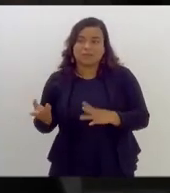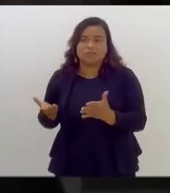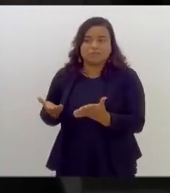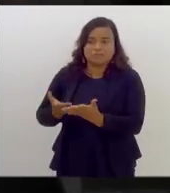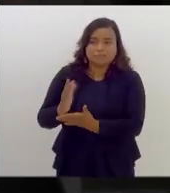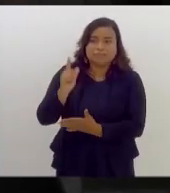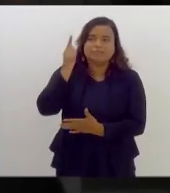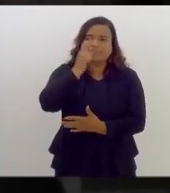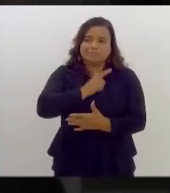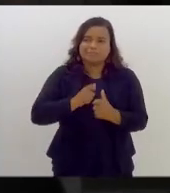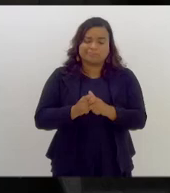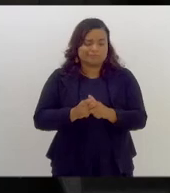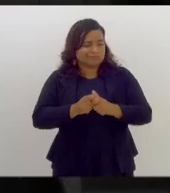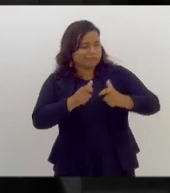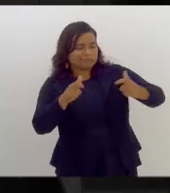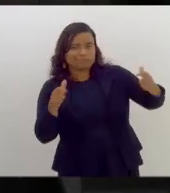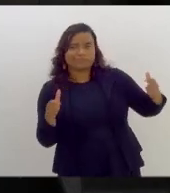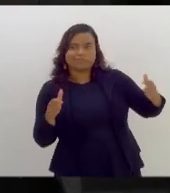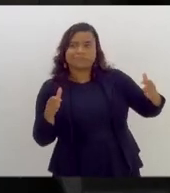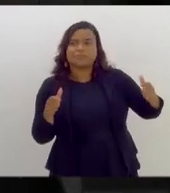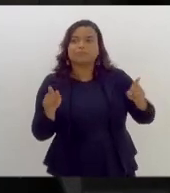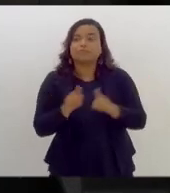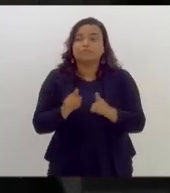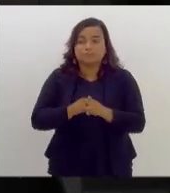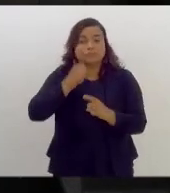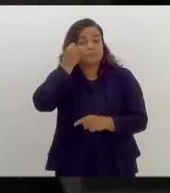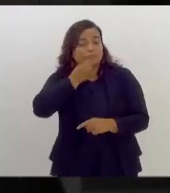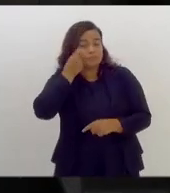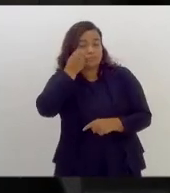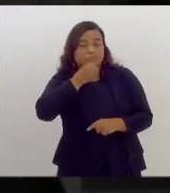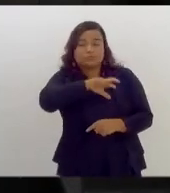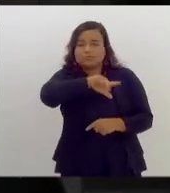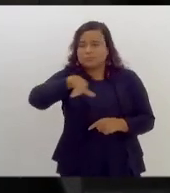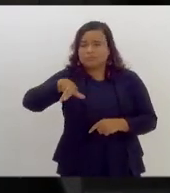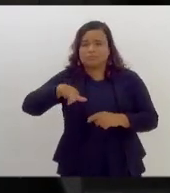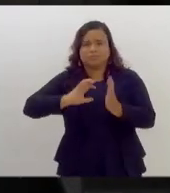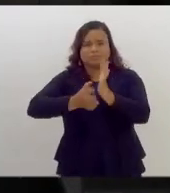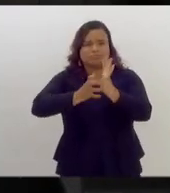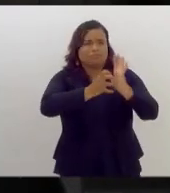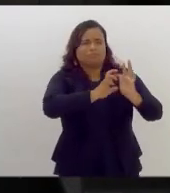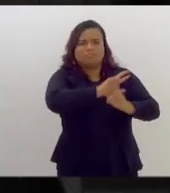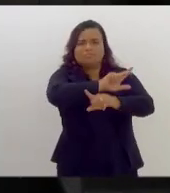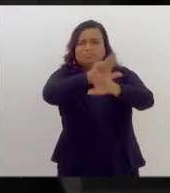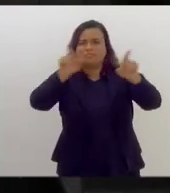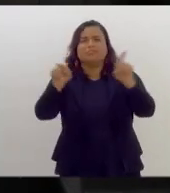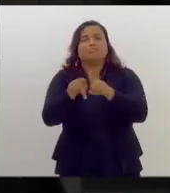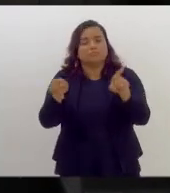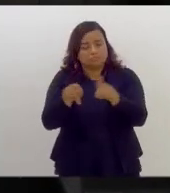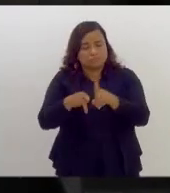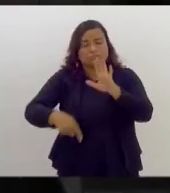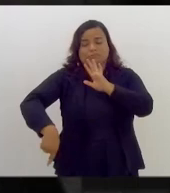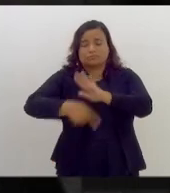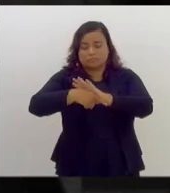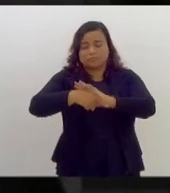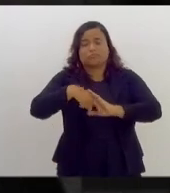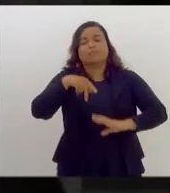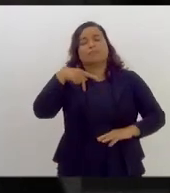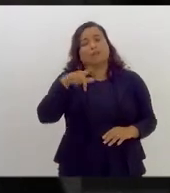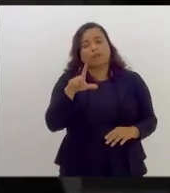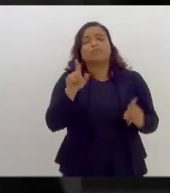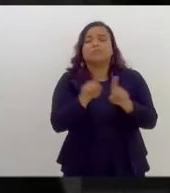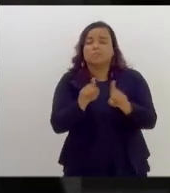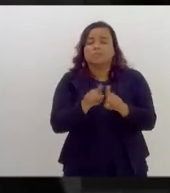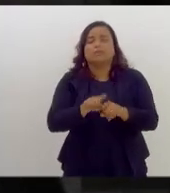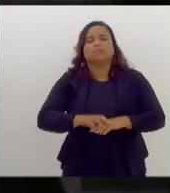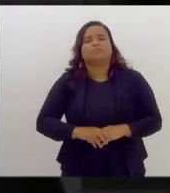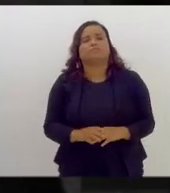por larga maioria do Senado, inclusive por senadores e senadoras de diferentes partidos, inclusive do PL. Mas eu quero aqui